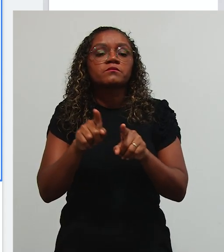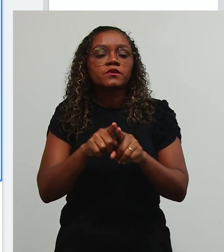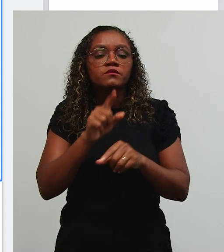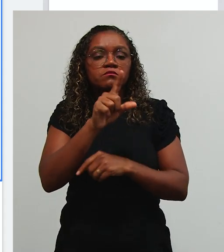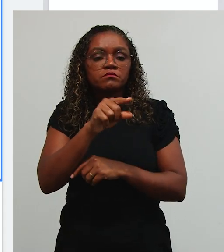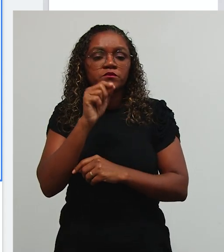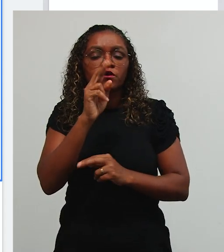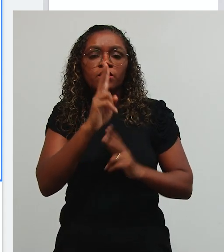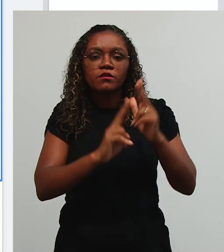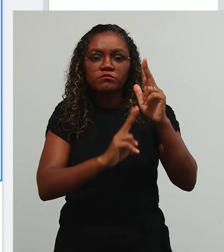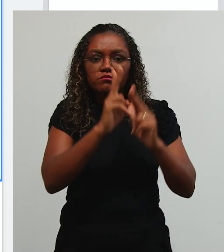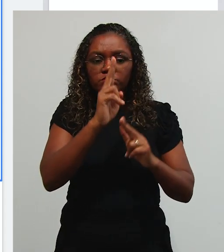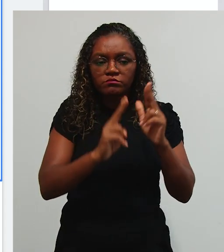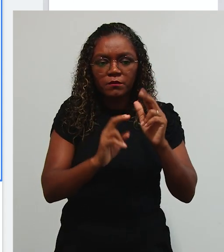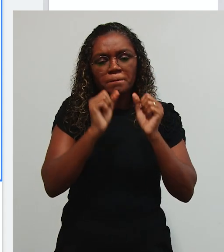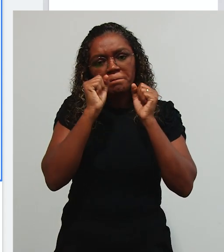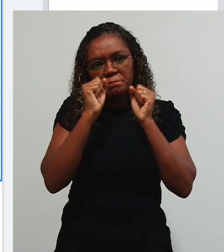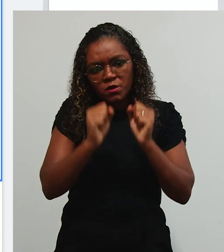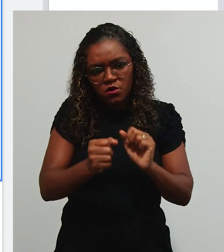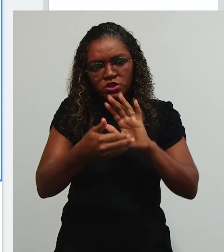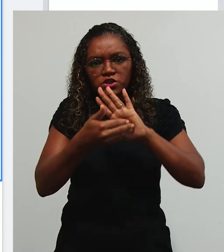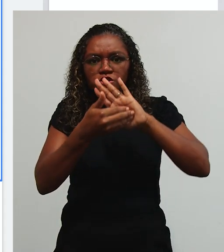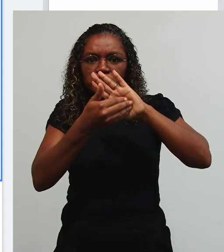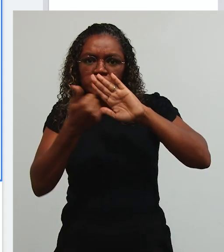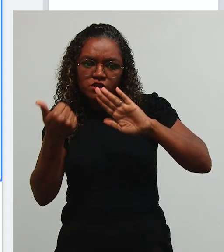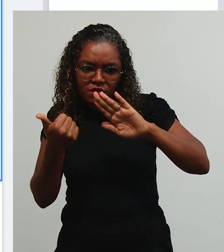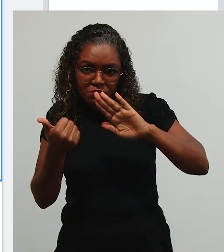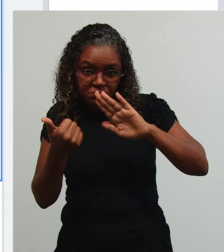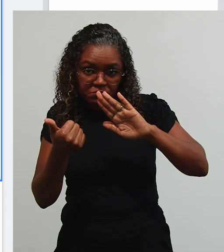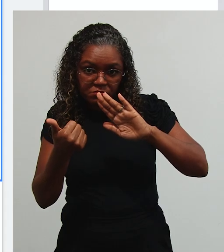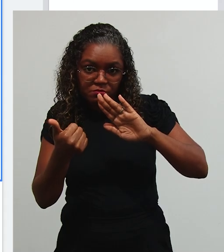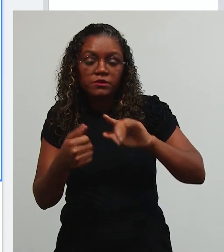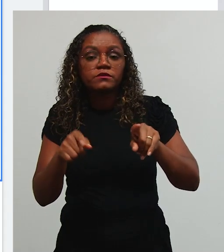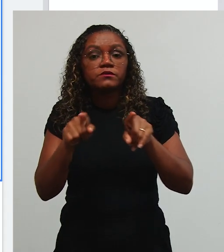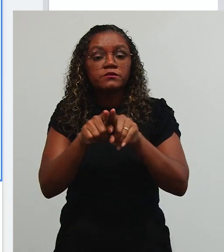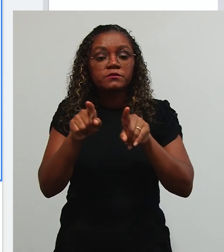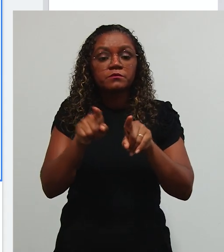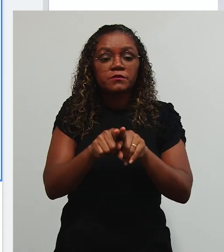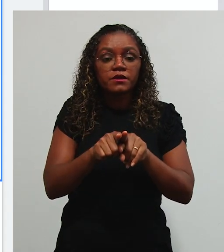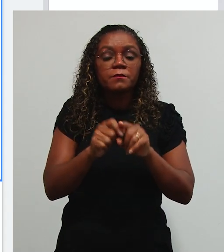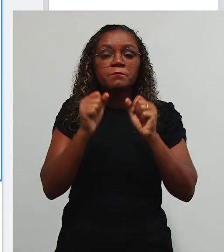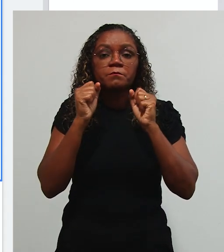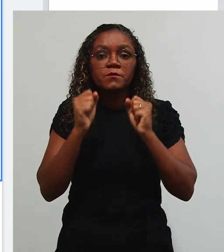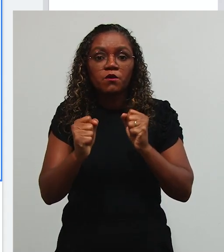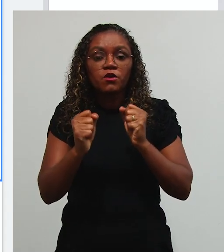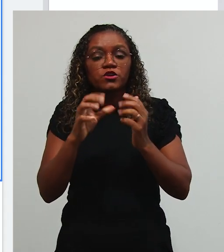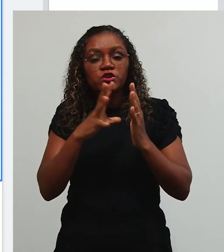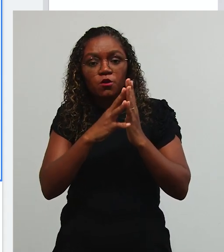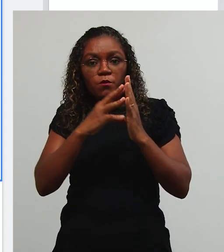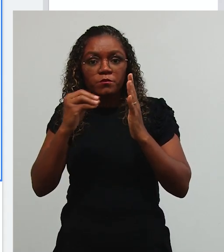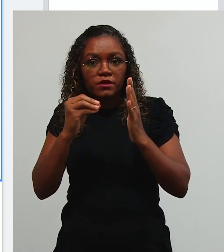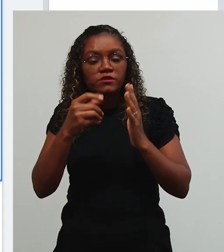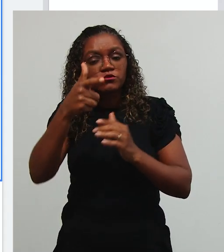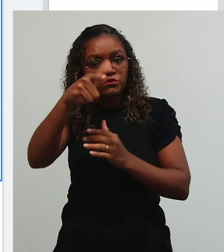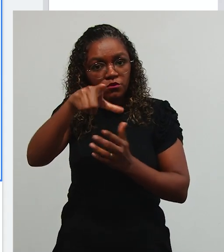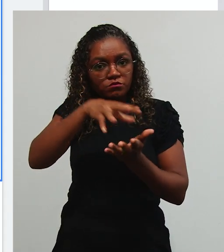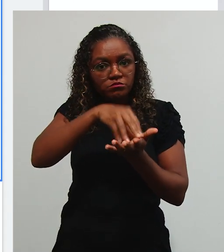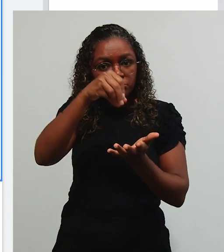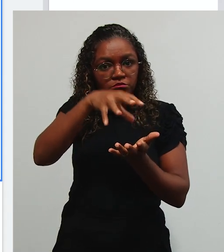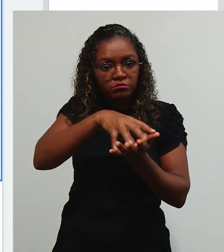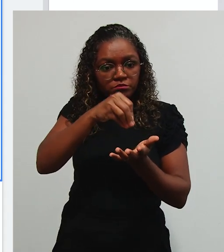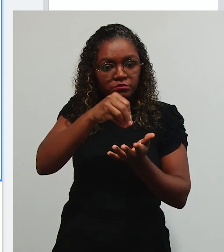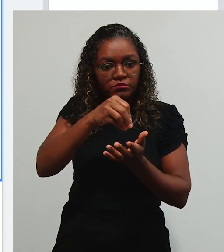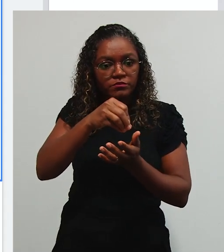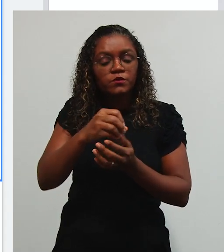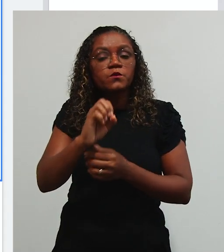de edição, que é excluir essa seção, esse bloco. Você pode duplicar, se você quer utilizar o mesmo texto,